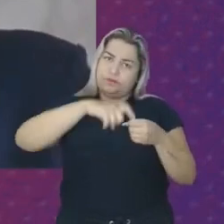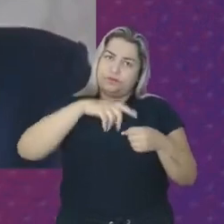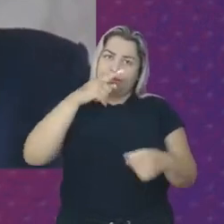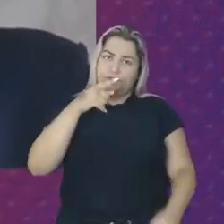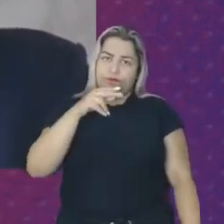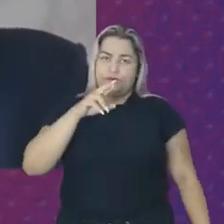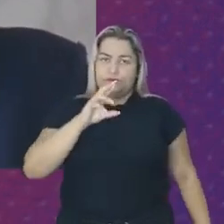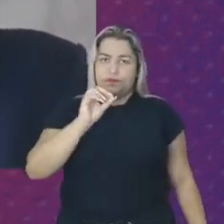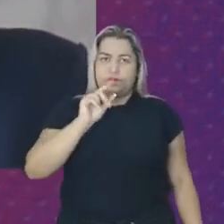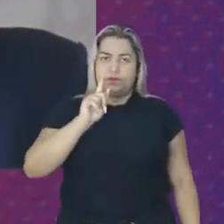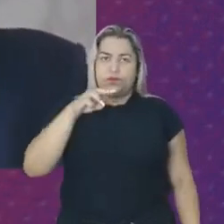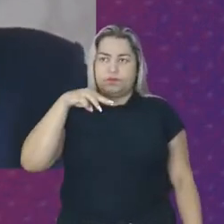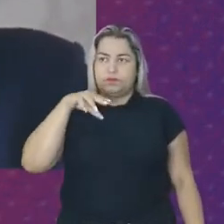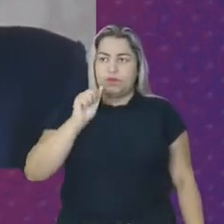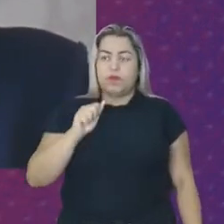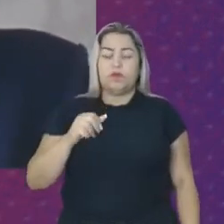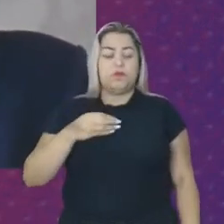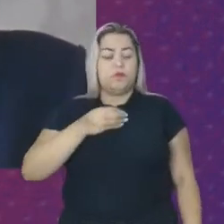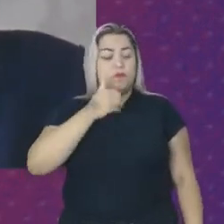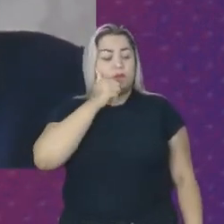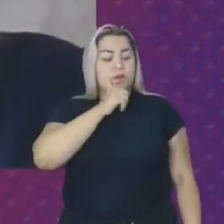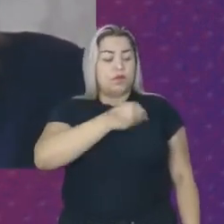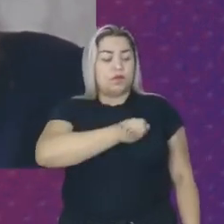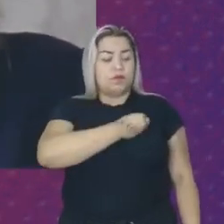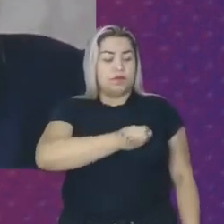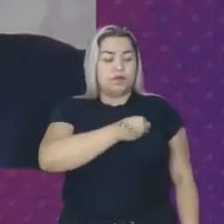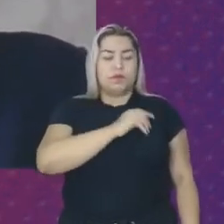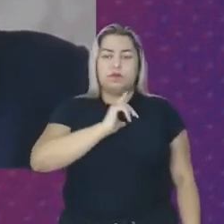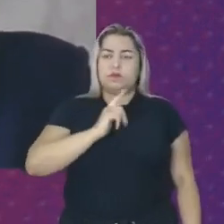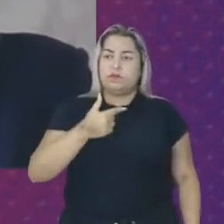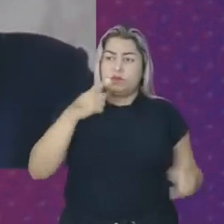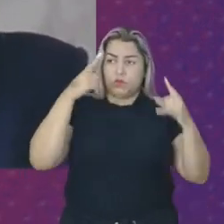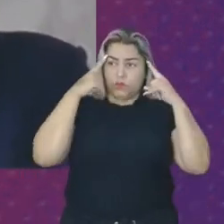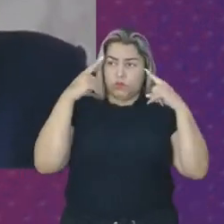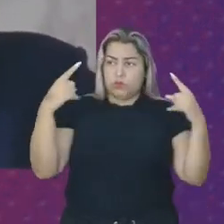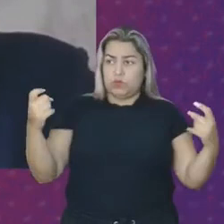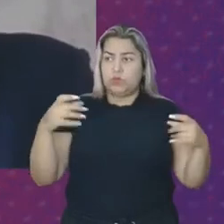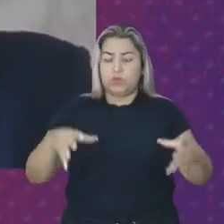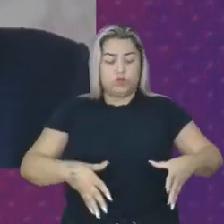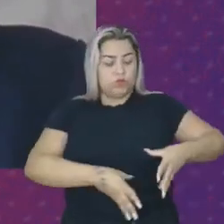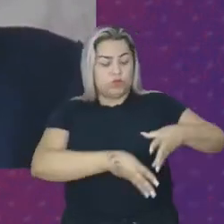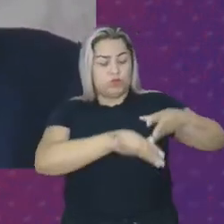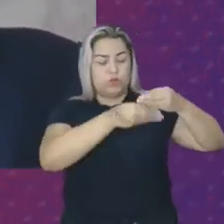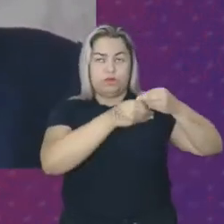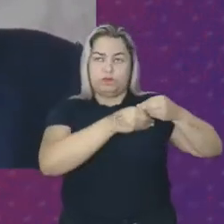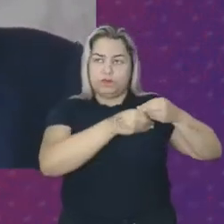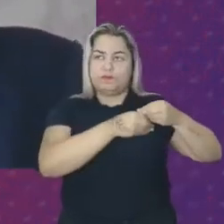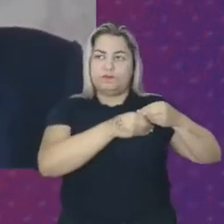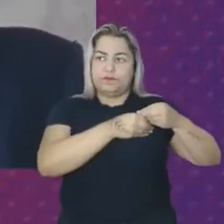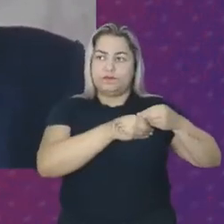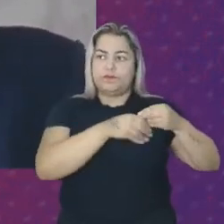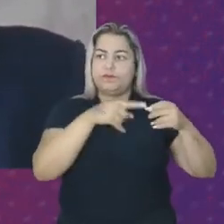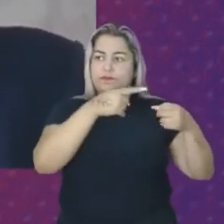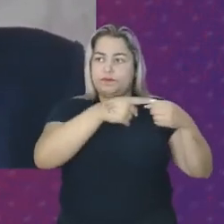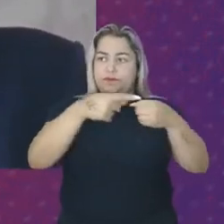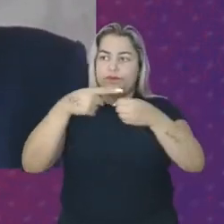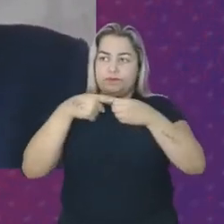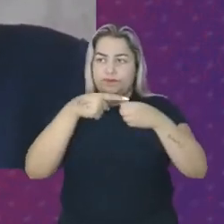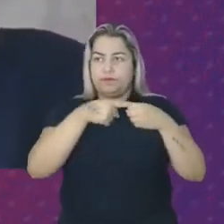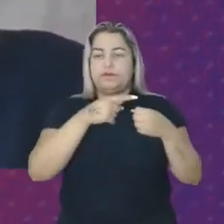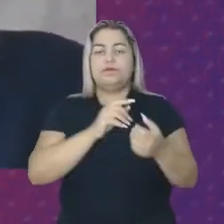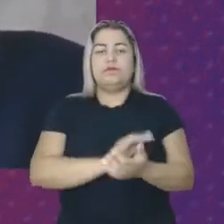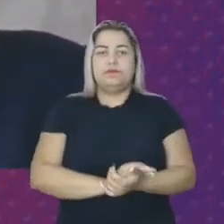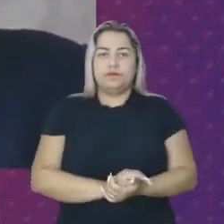programa Mulher Viver Sem Violência, as Casas da Mulher Brasileira serão implementadas nessas cidades de menor